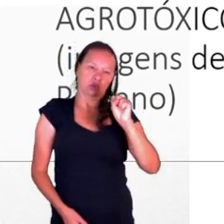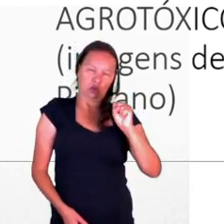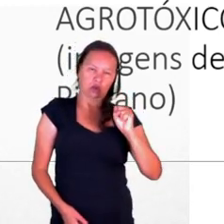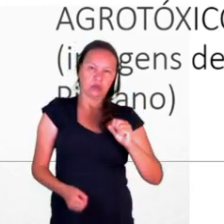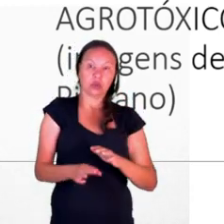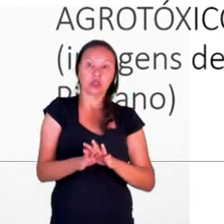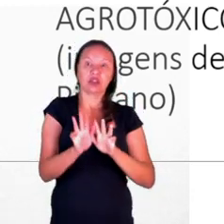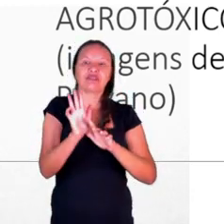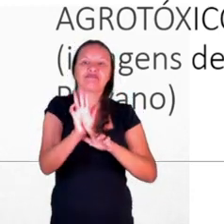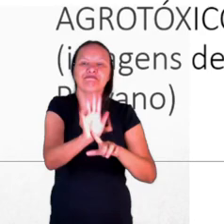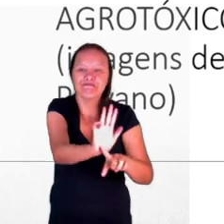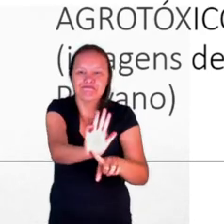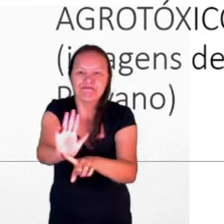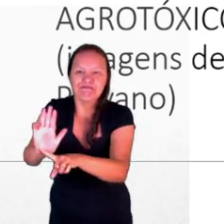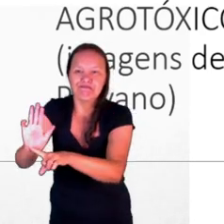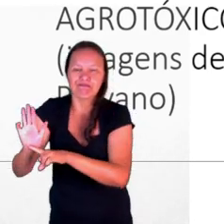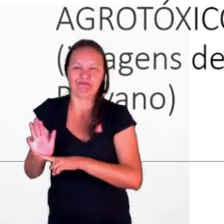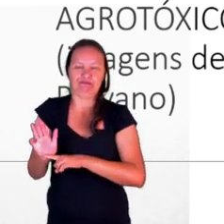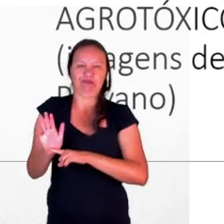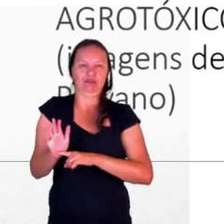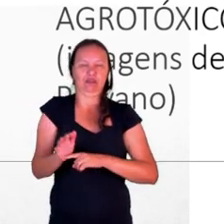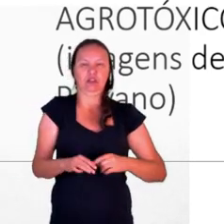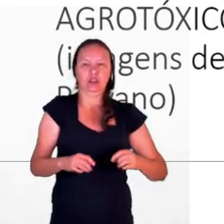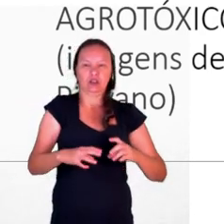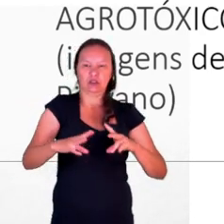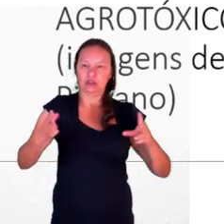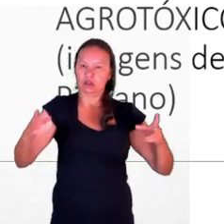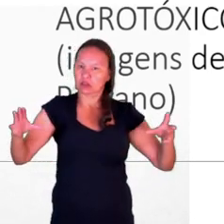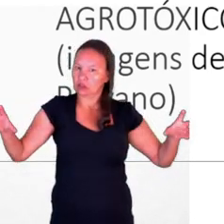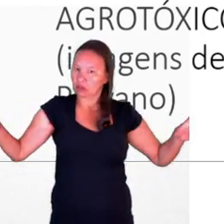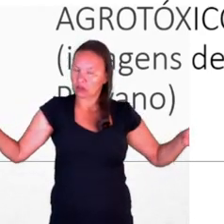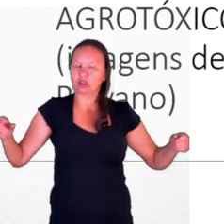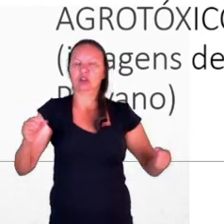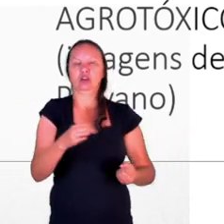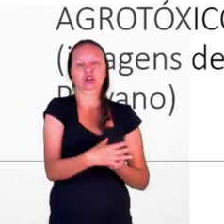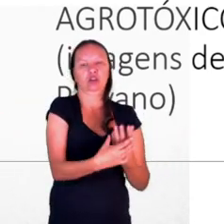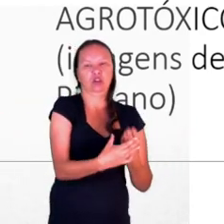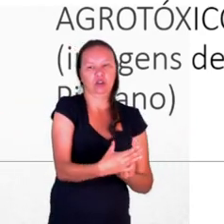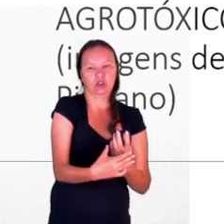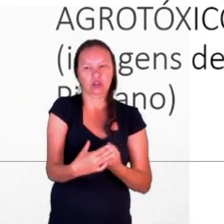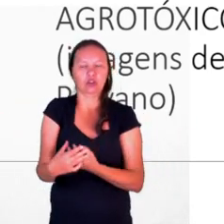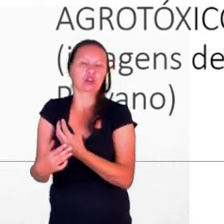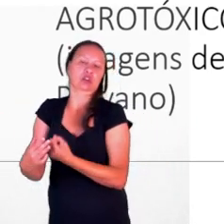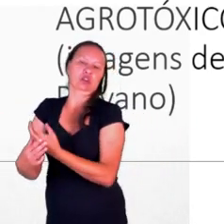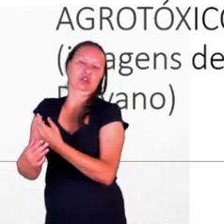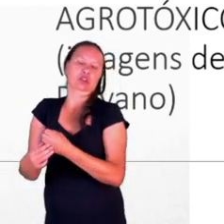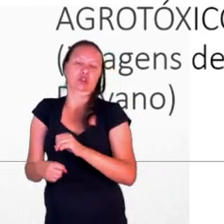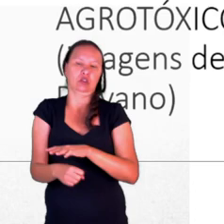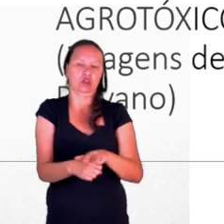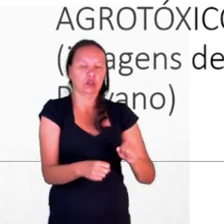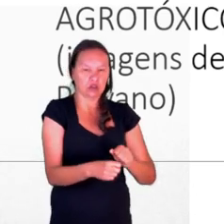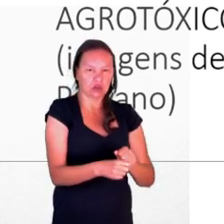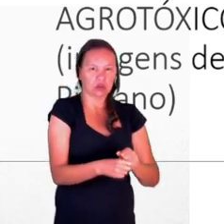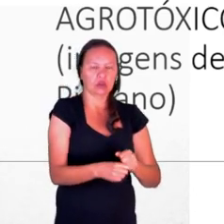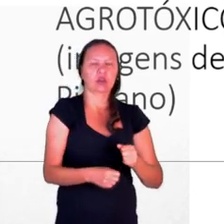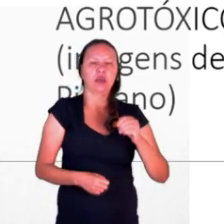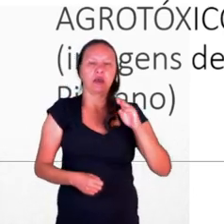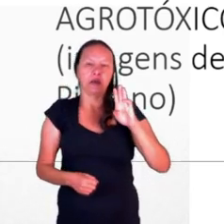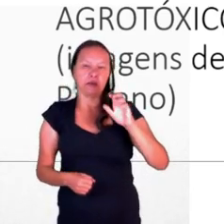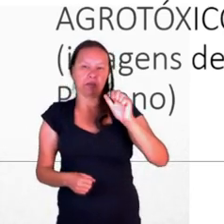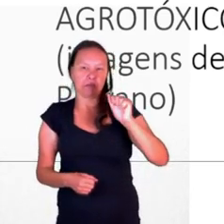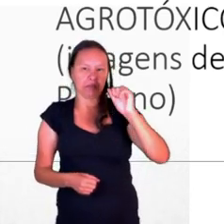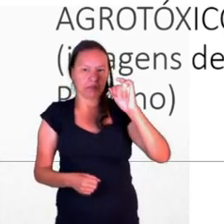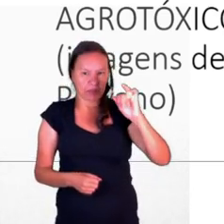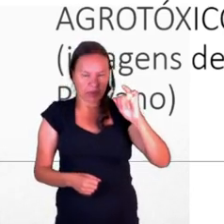quê Porque essas grandes transnacionais elas produzem o agrotóxico e é como o caso da Bayer e produzem o